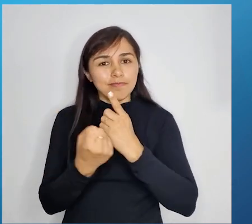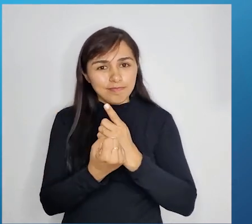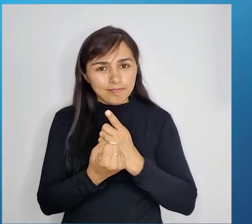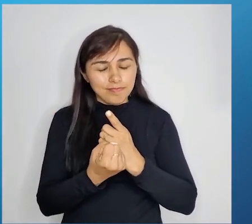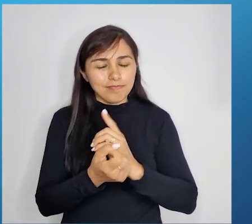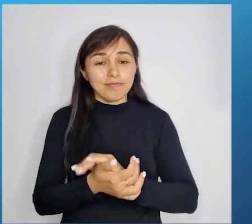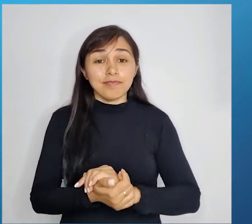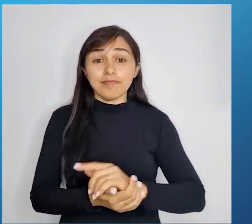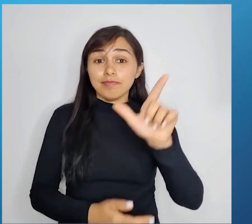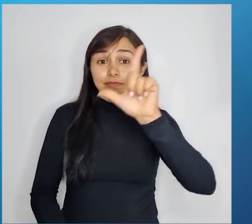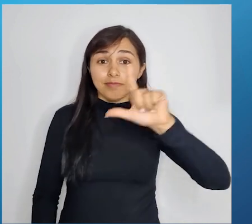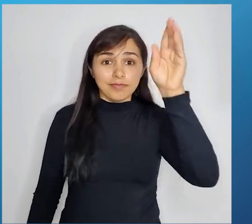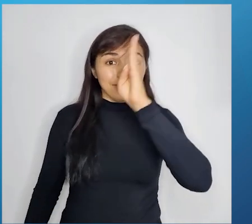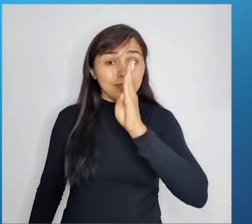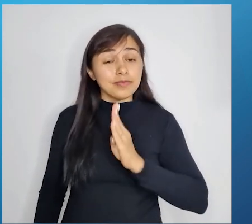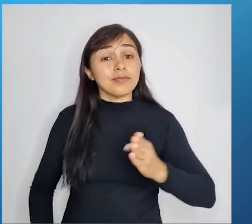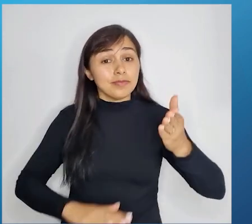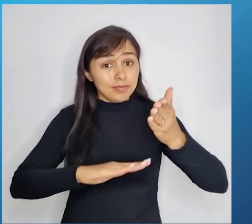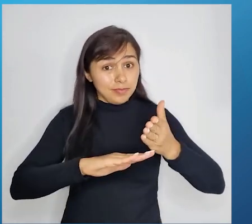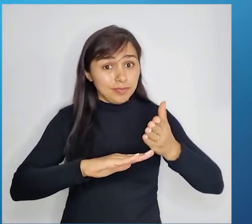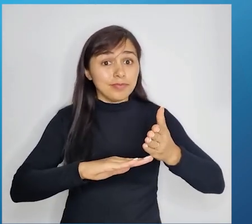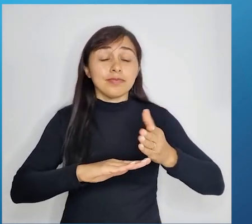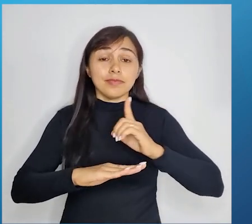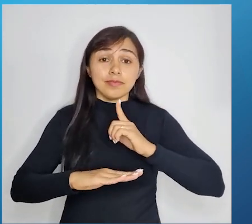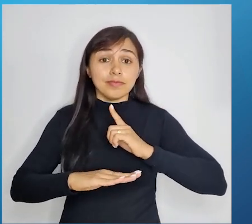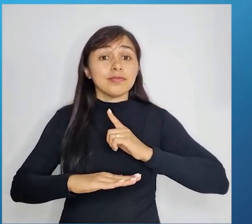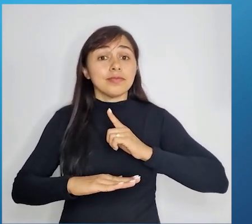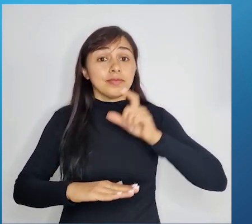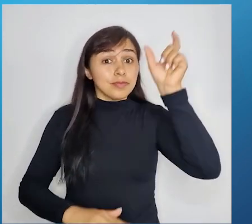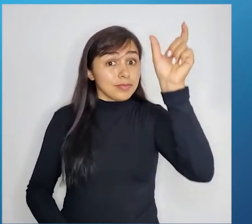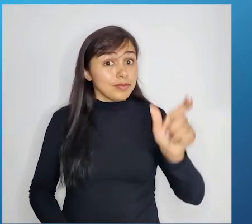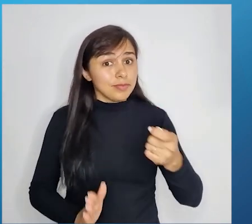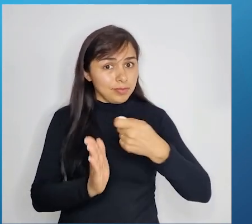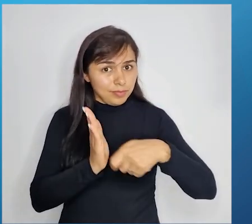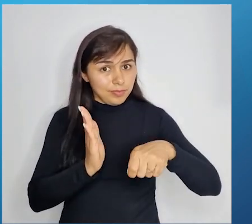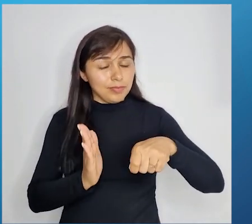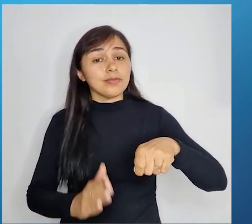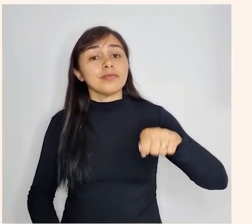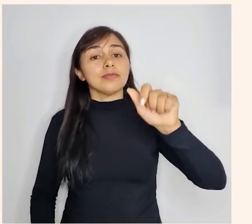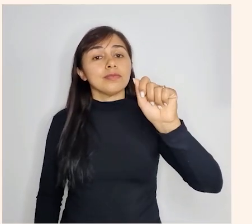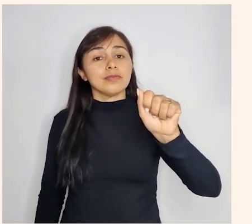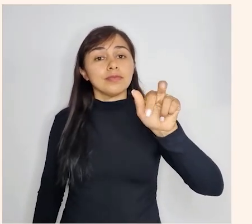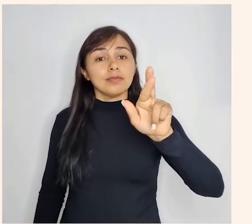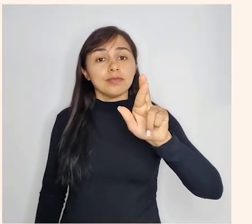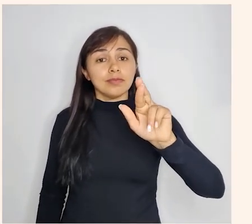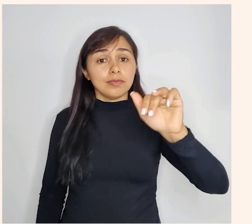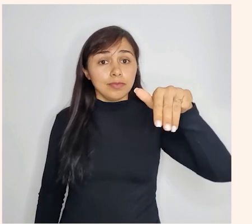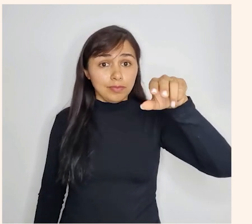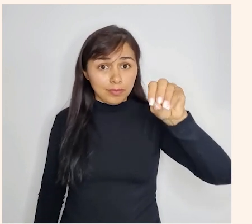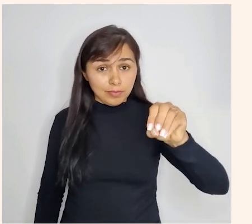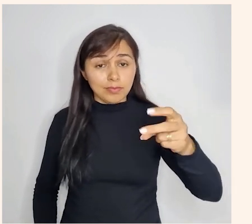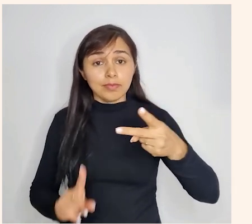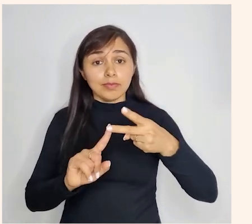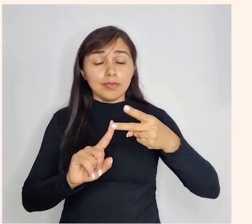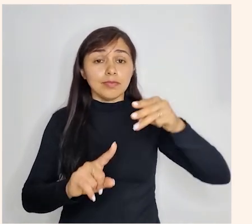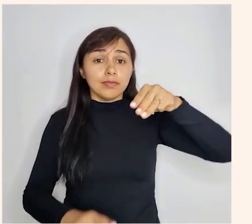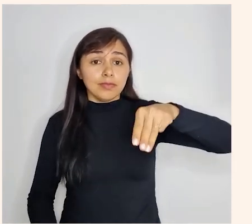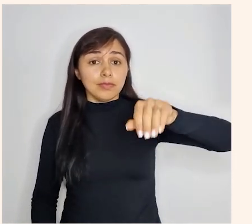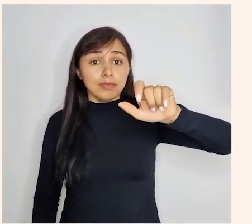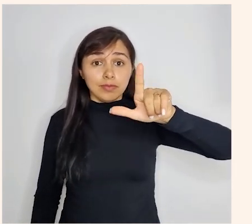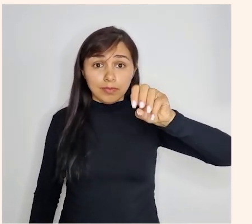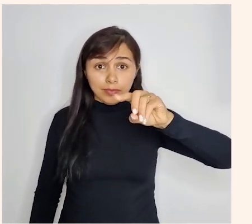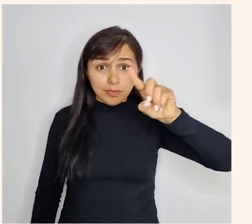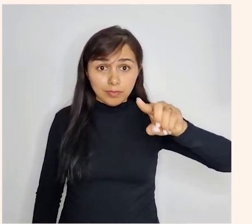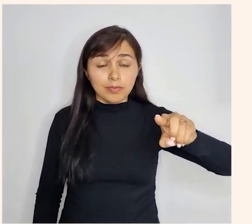brasileira contemporânea é composta por escritores como Ariano Suassuna, Milor Fernandes, Paulo